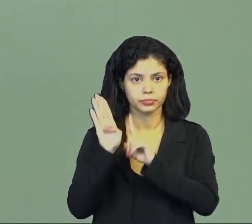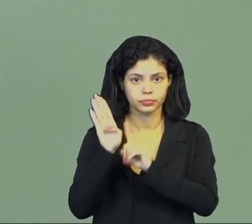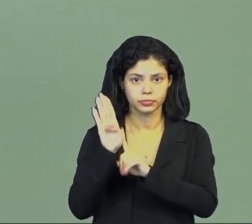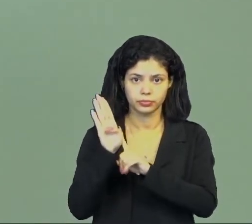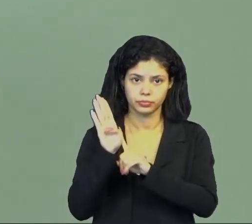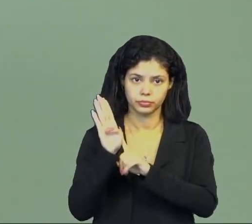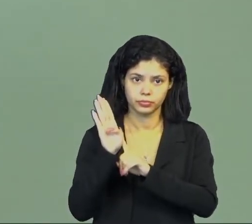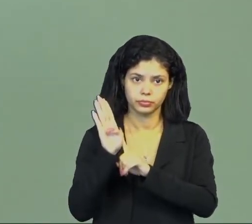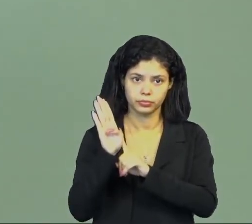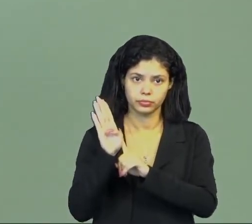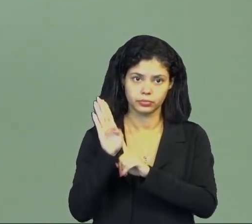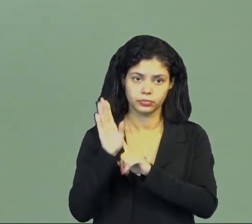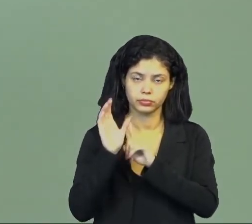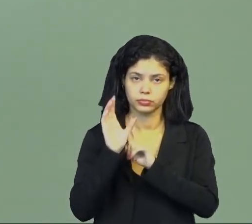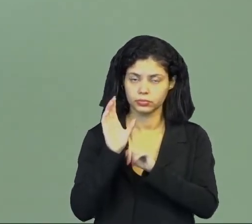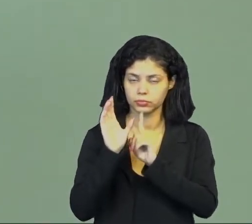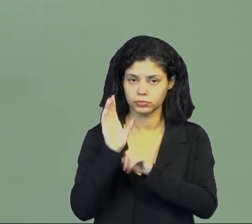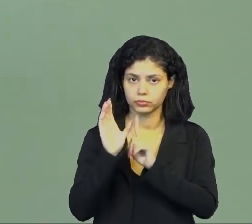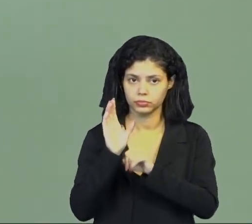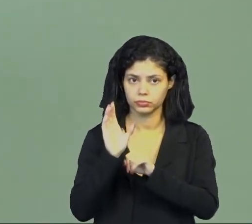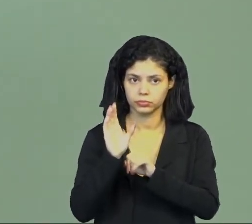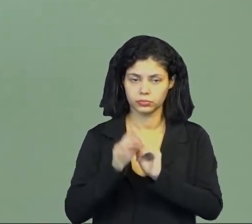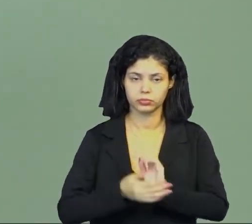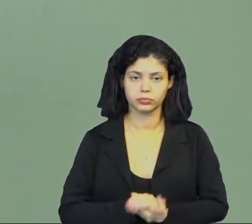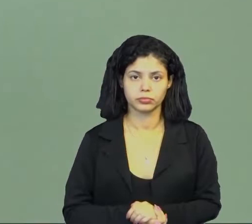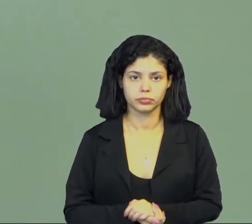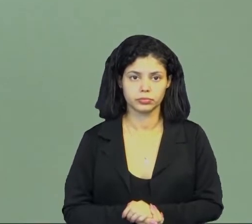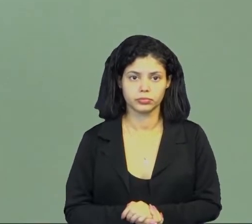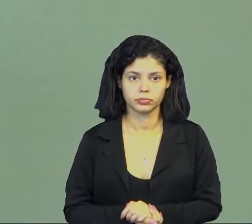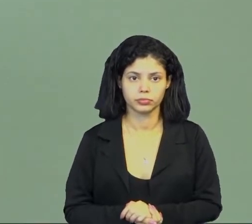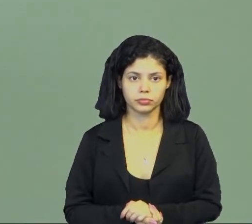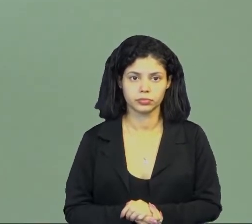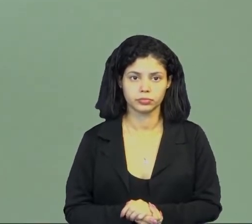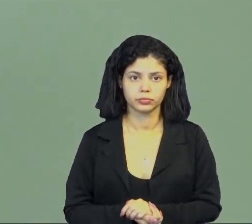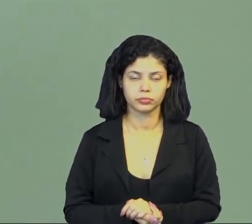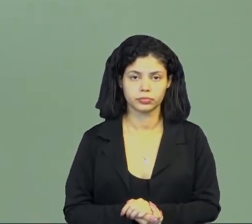um conhecimento científico ou um senso comum?